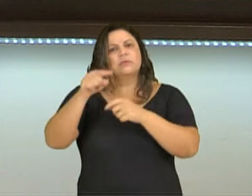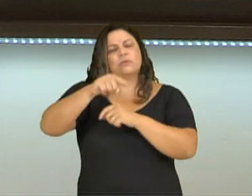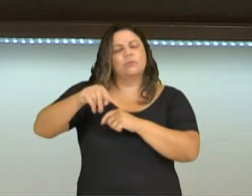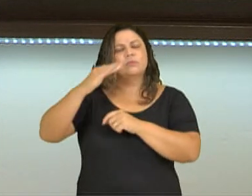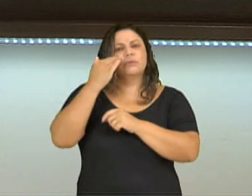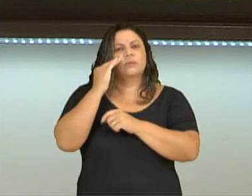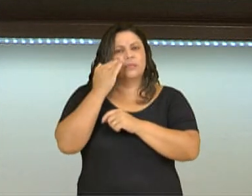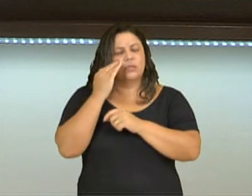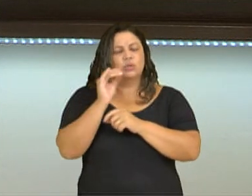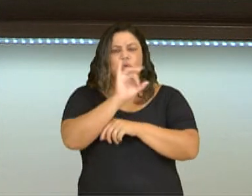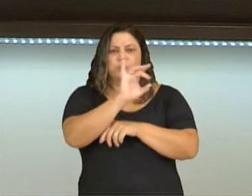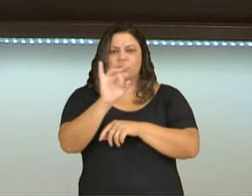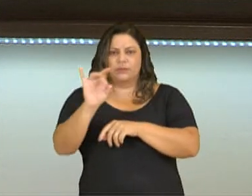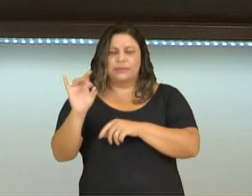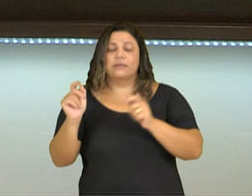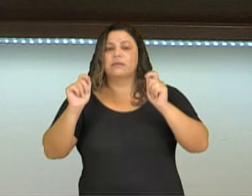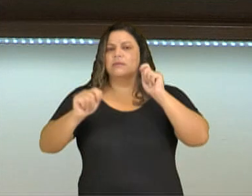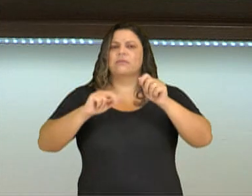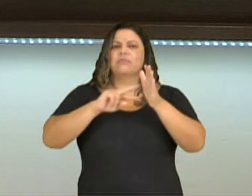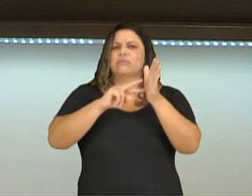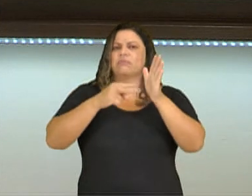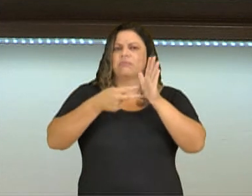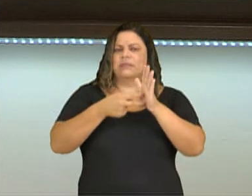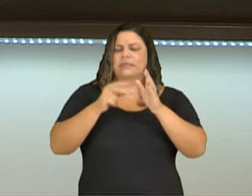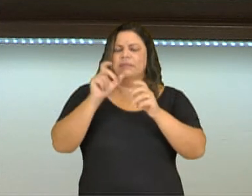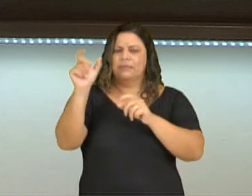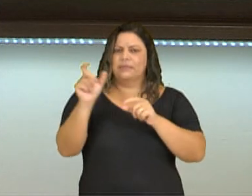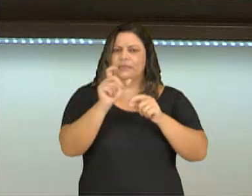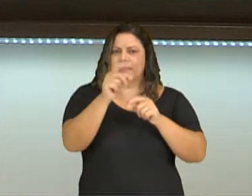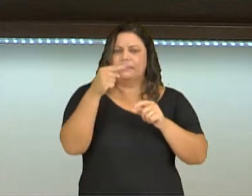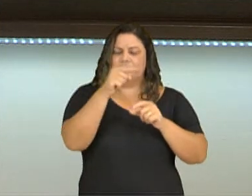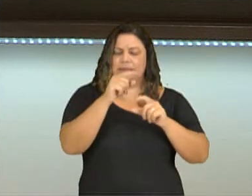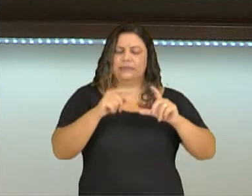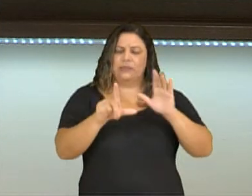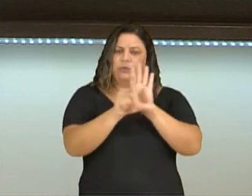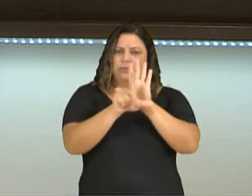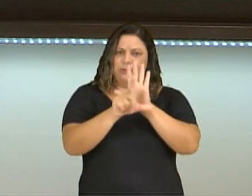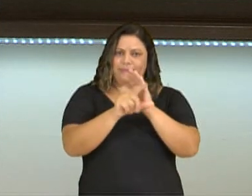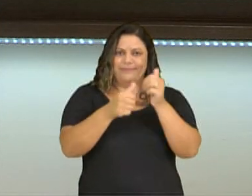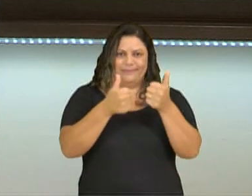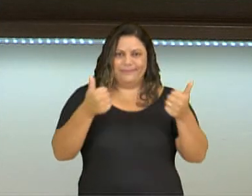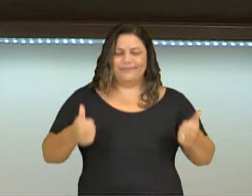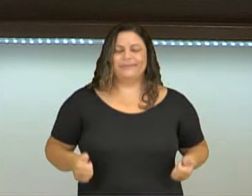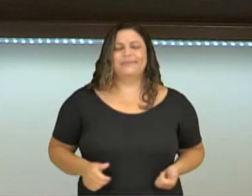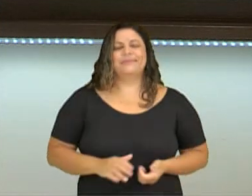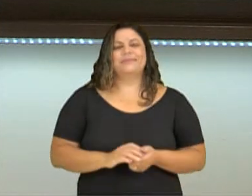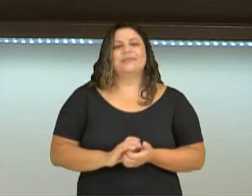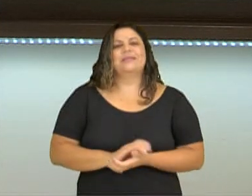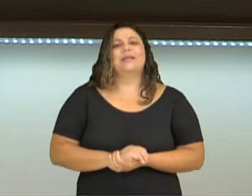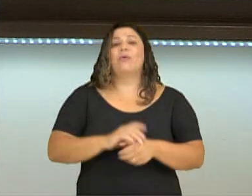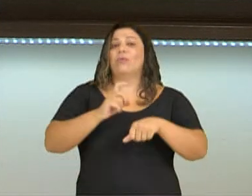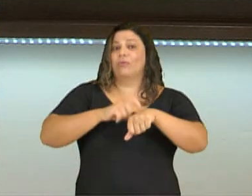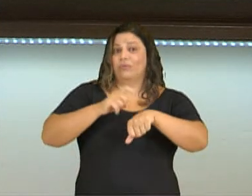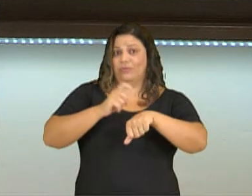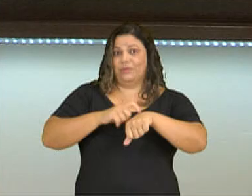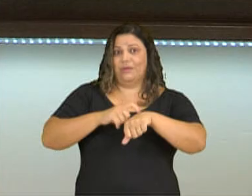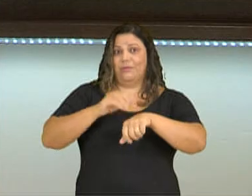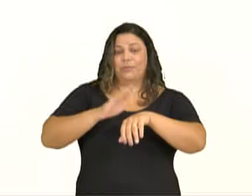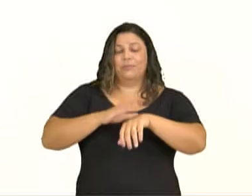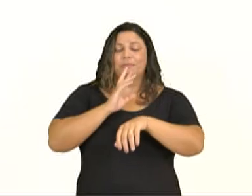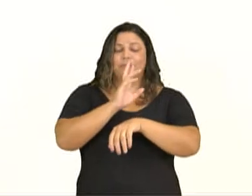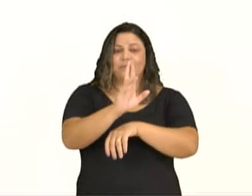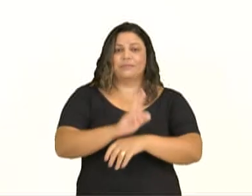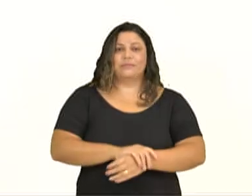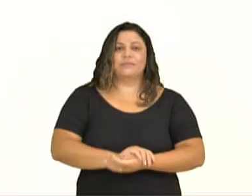de vocês a respeito do que significa o preâmbulo de uma lei, ok? Então, um tempo para mais essa